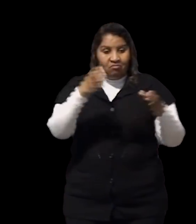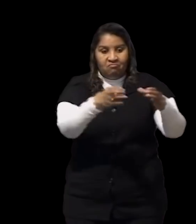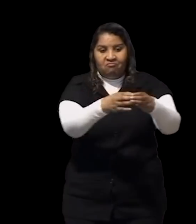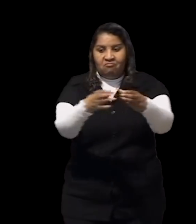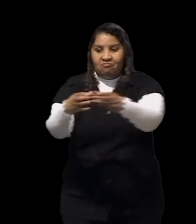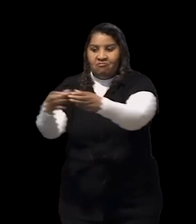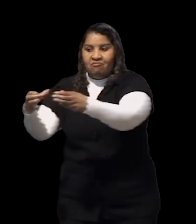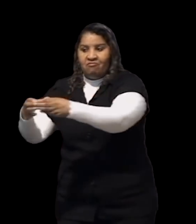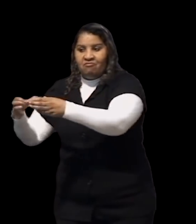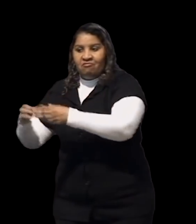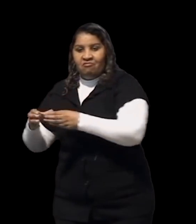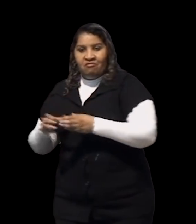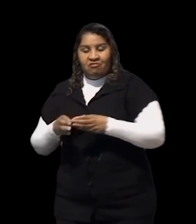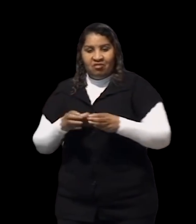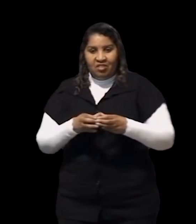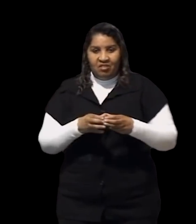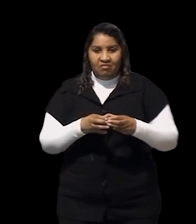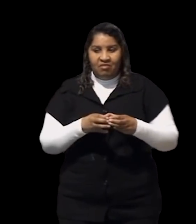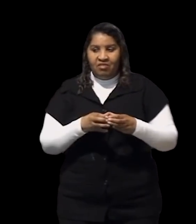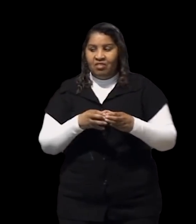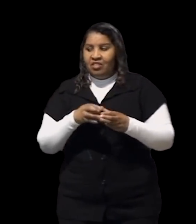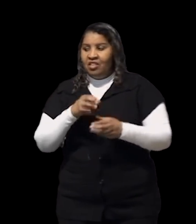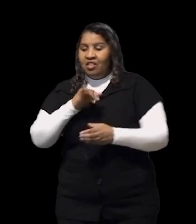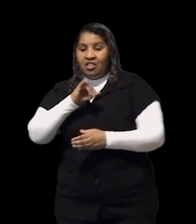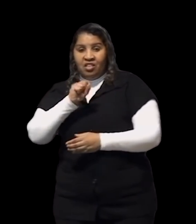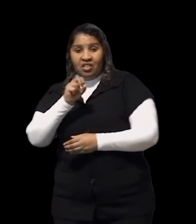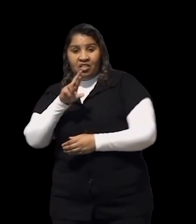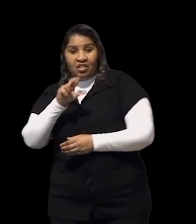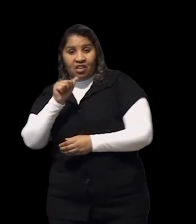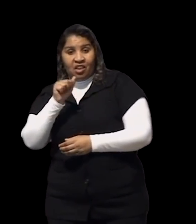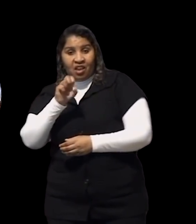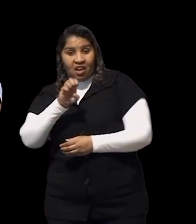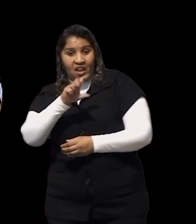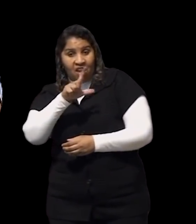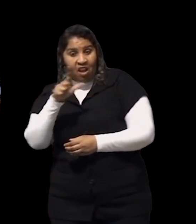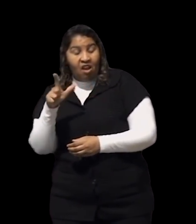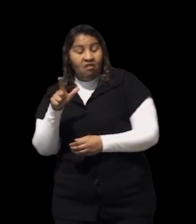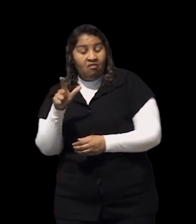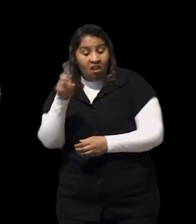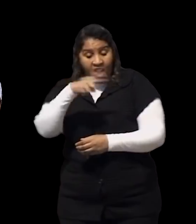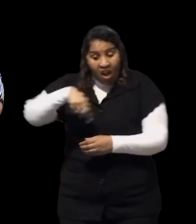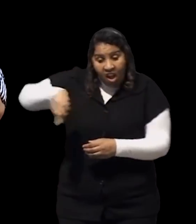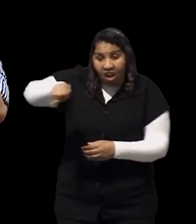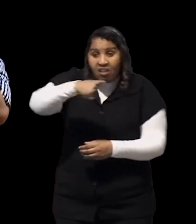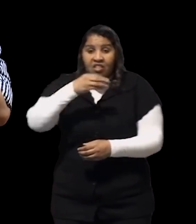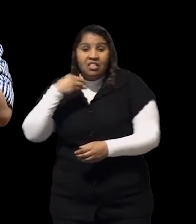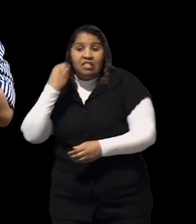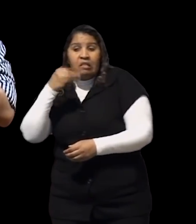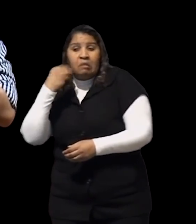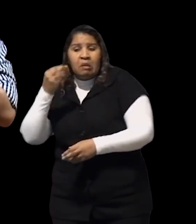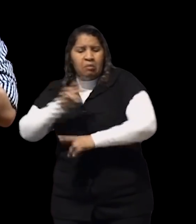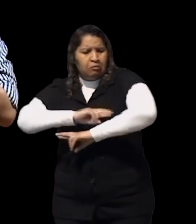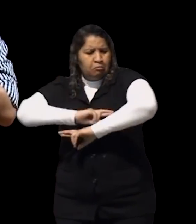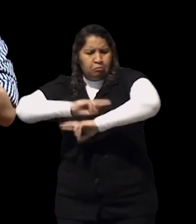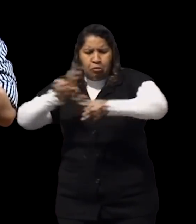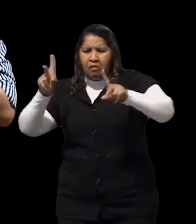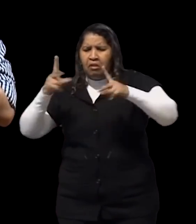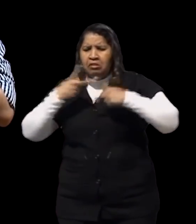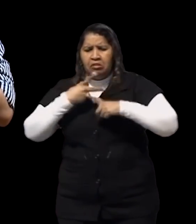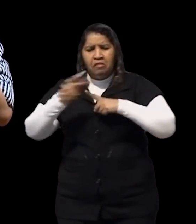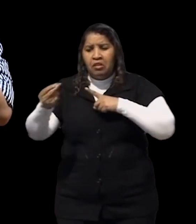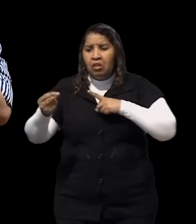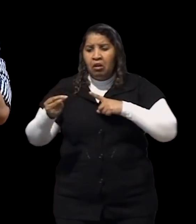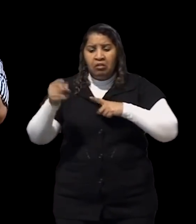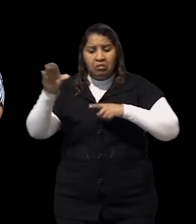experimentam é vitórias forças e chamados e vocações diferentes